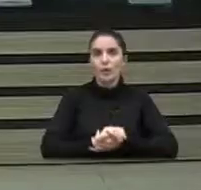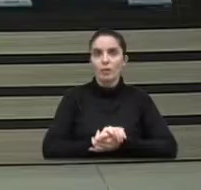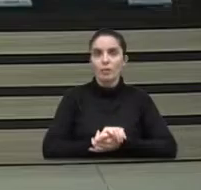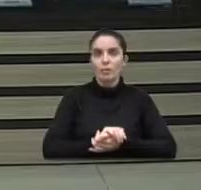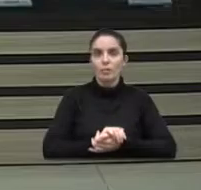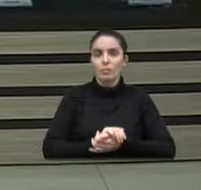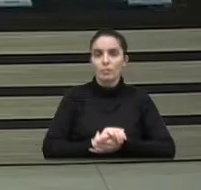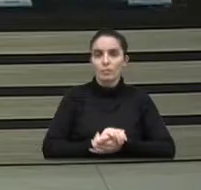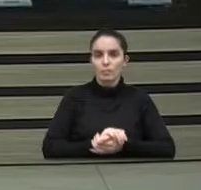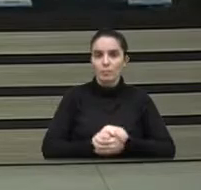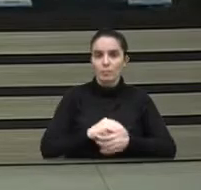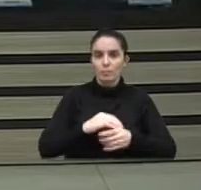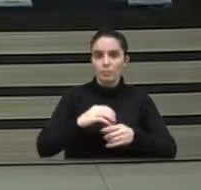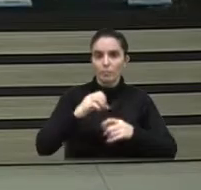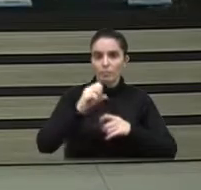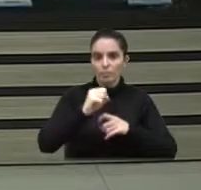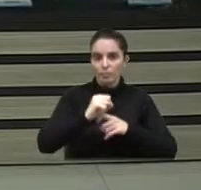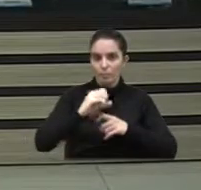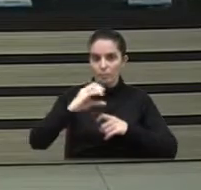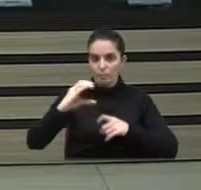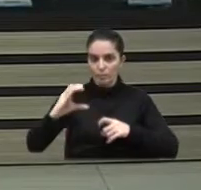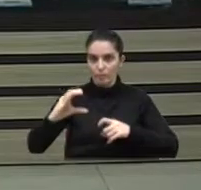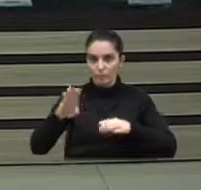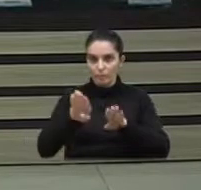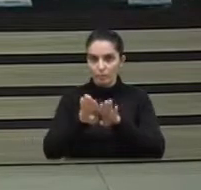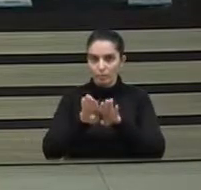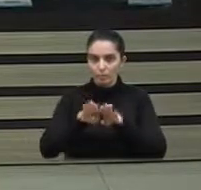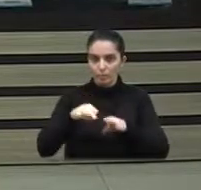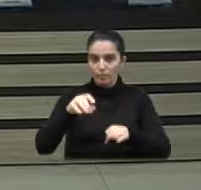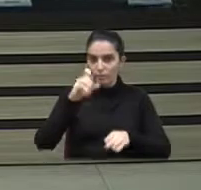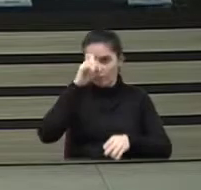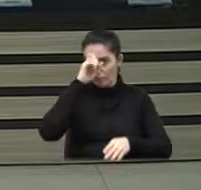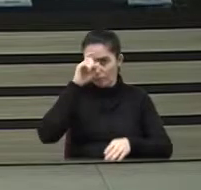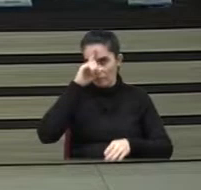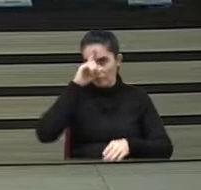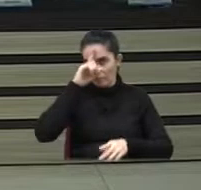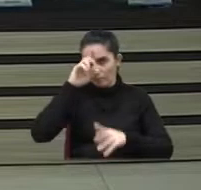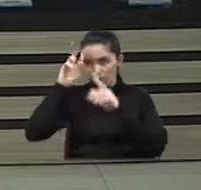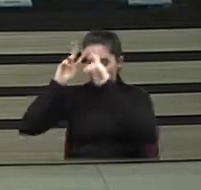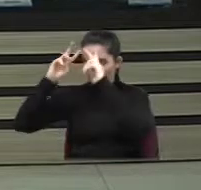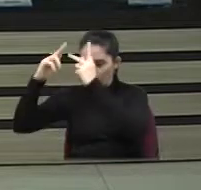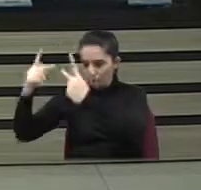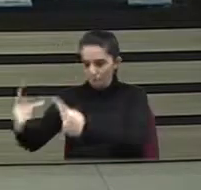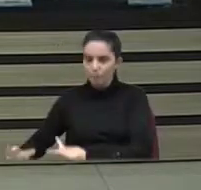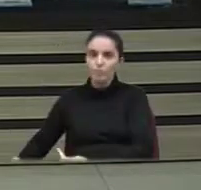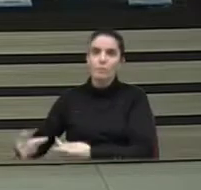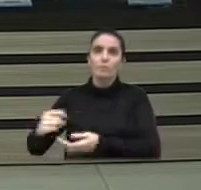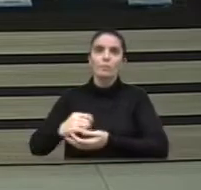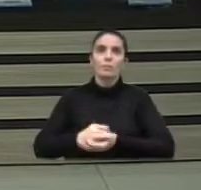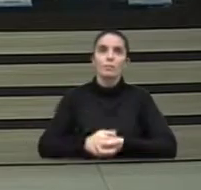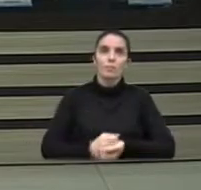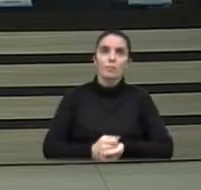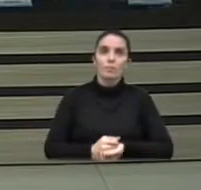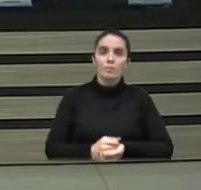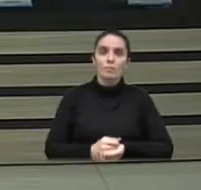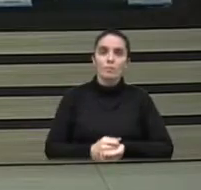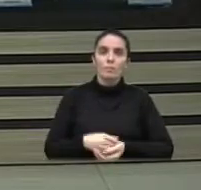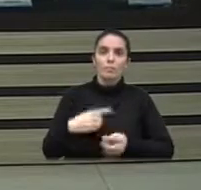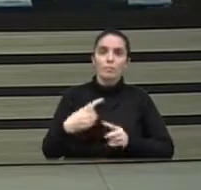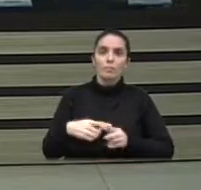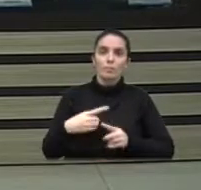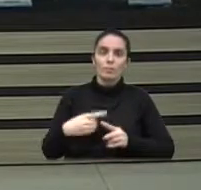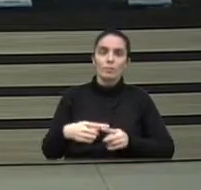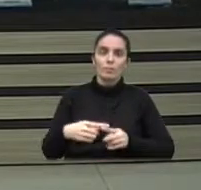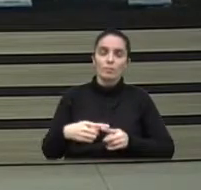Santa Casa e na humanitária. É pelo número de atendimento que é muito superior ao que foi apresentado aqui na Comissão